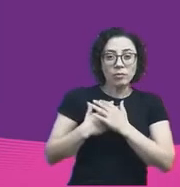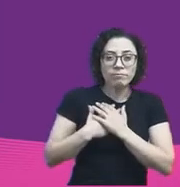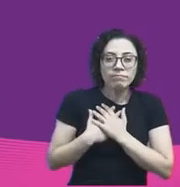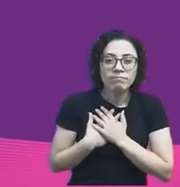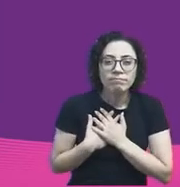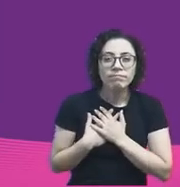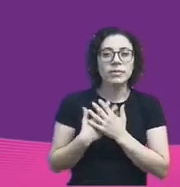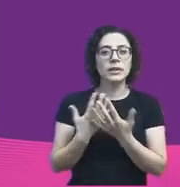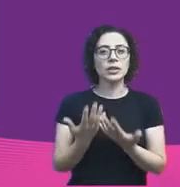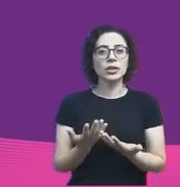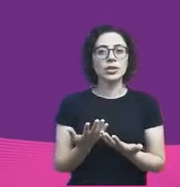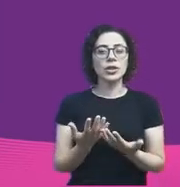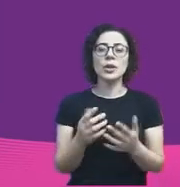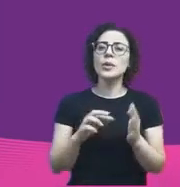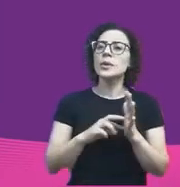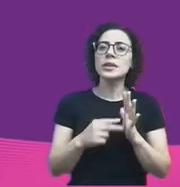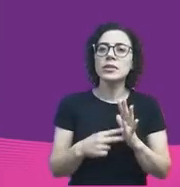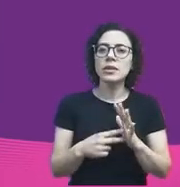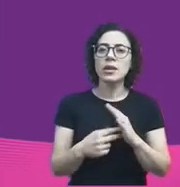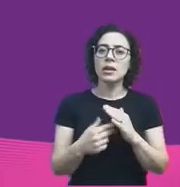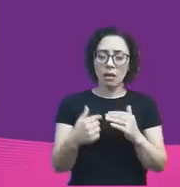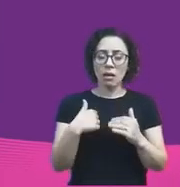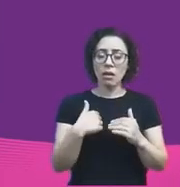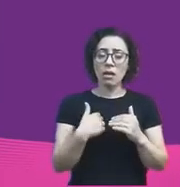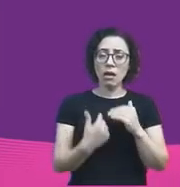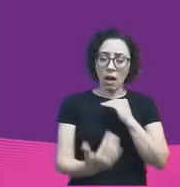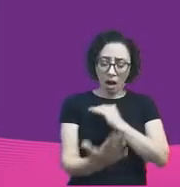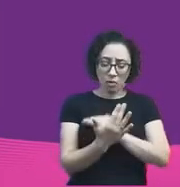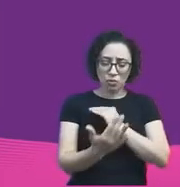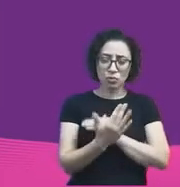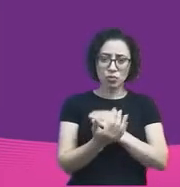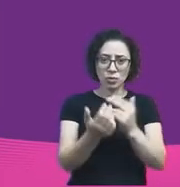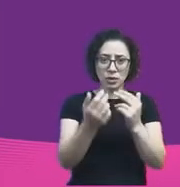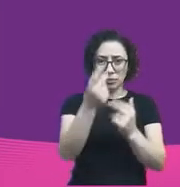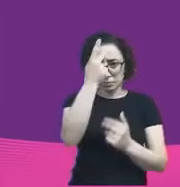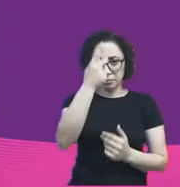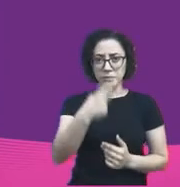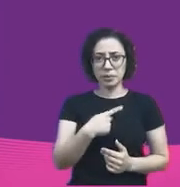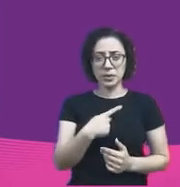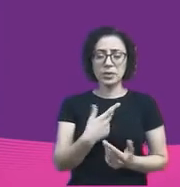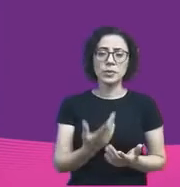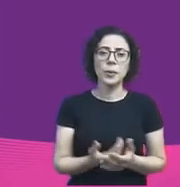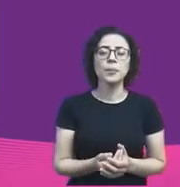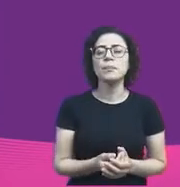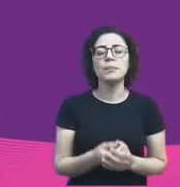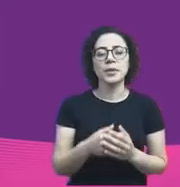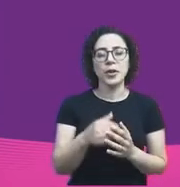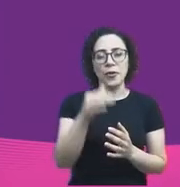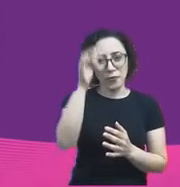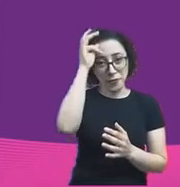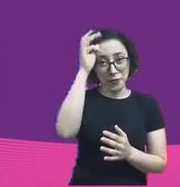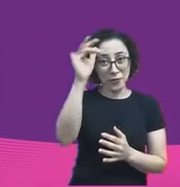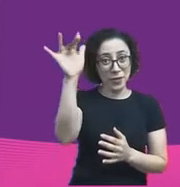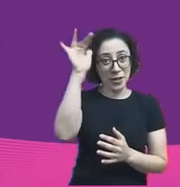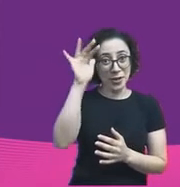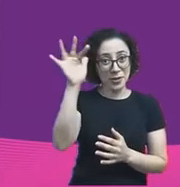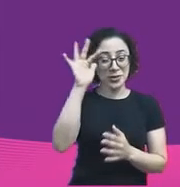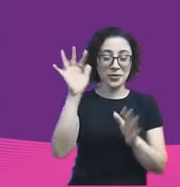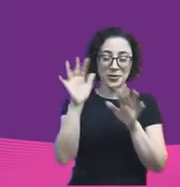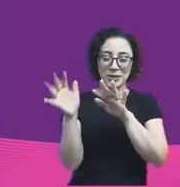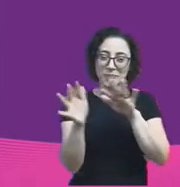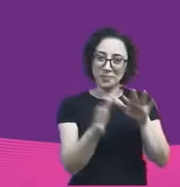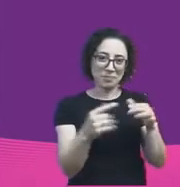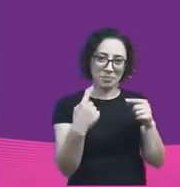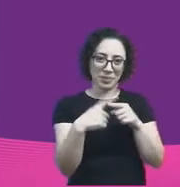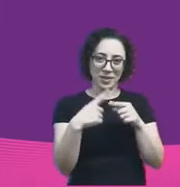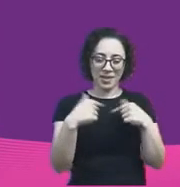também promove a autoajuda. E aí a gente vai, eu já vou sair da filosofia, até porque eu não sou um filósofo, eu começo a pensar o